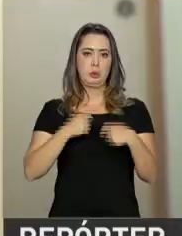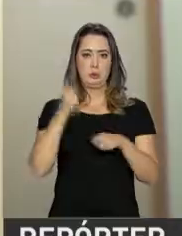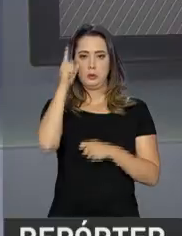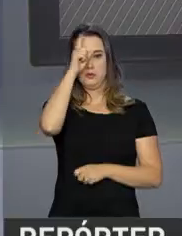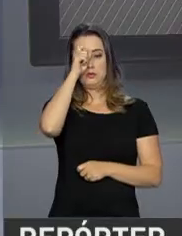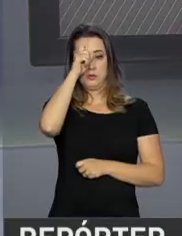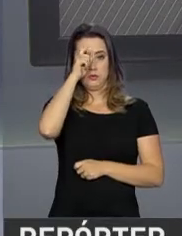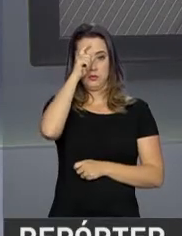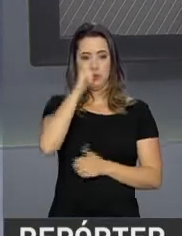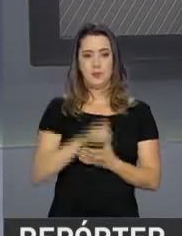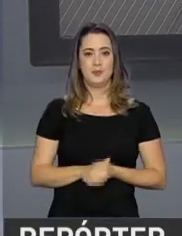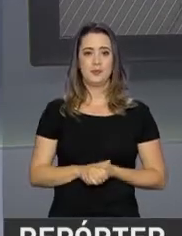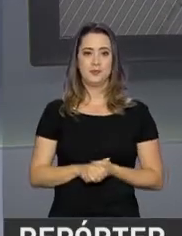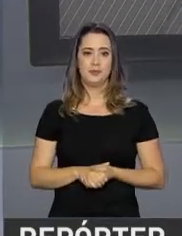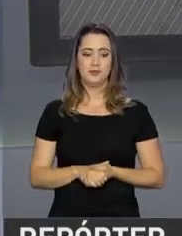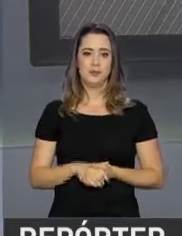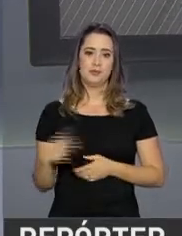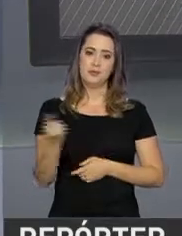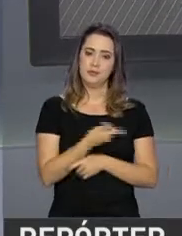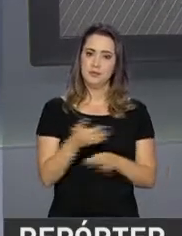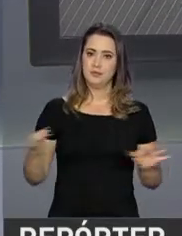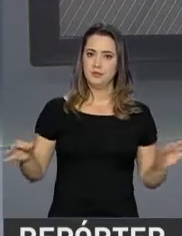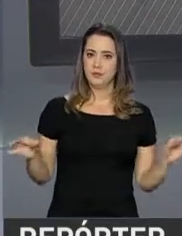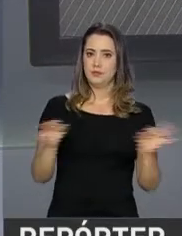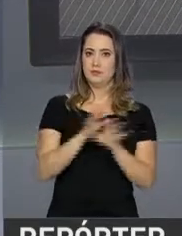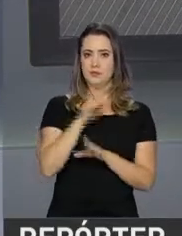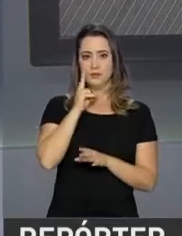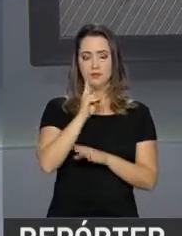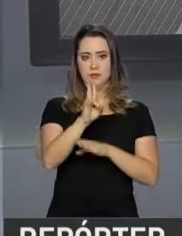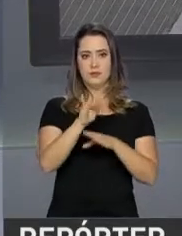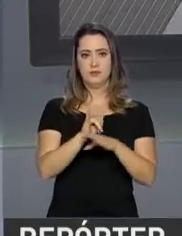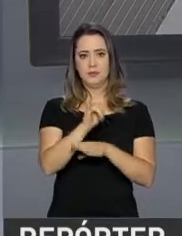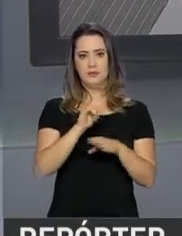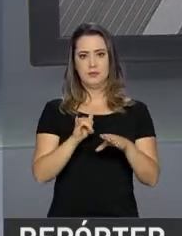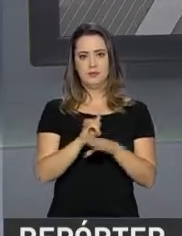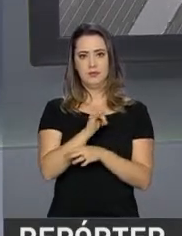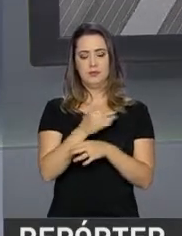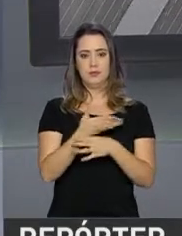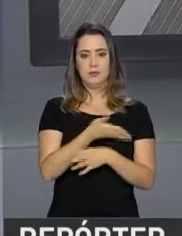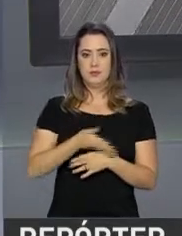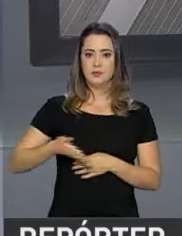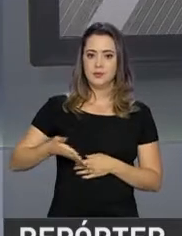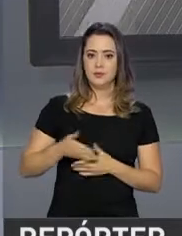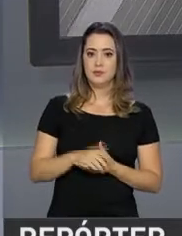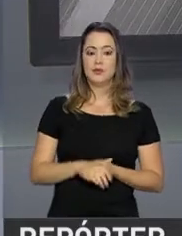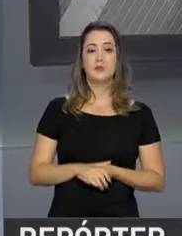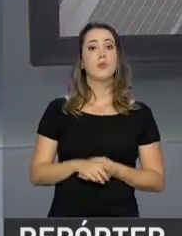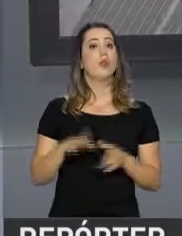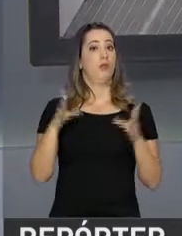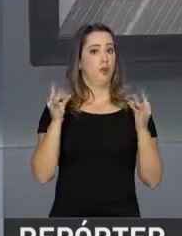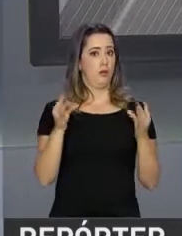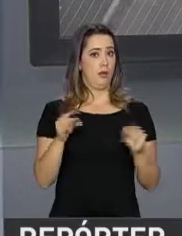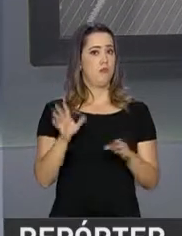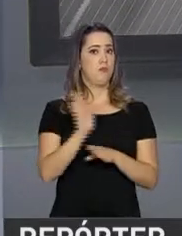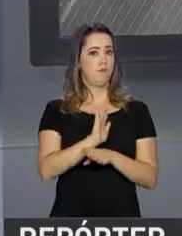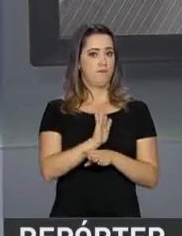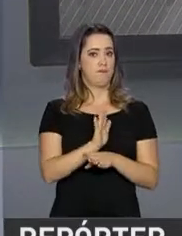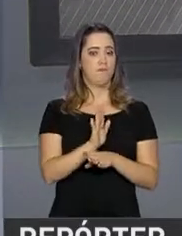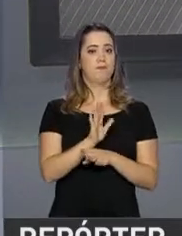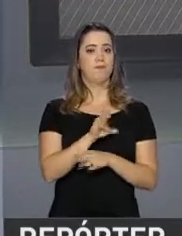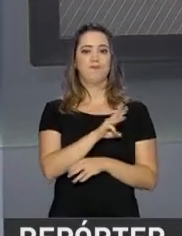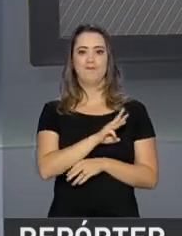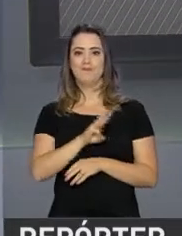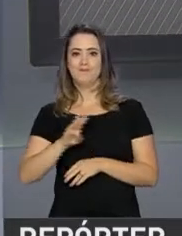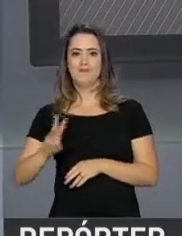e nós ficamos por aqui você pode rever as reportagens no youtube toda nossa programação também